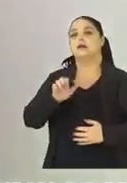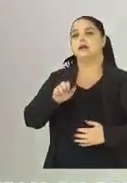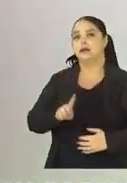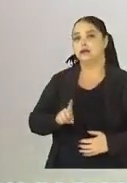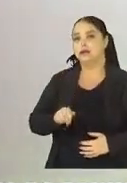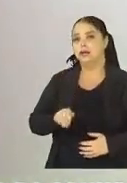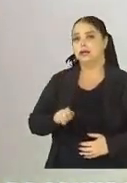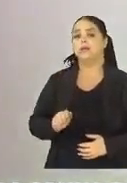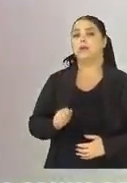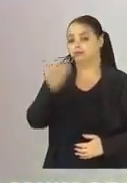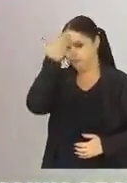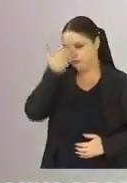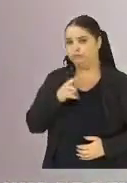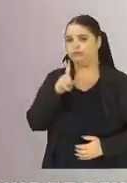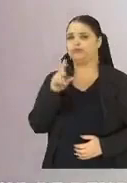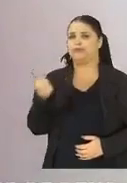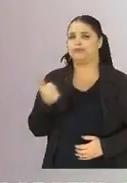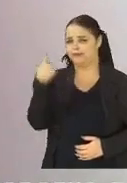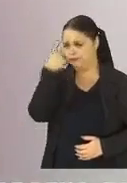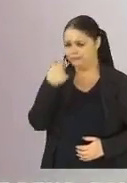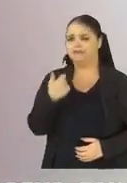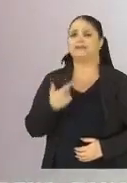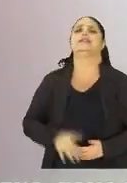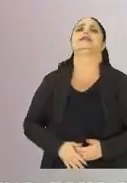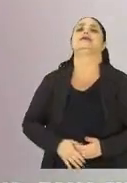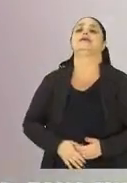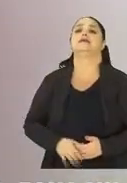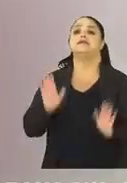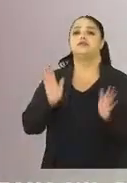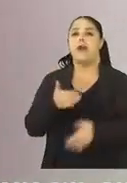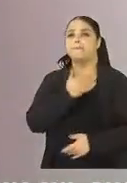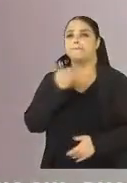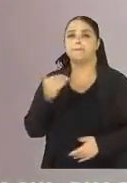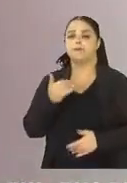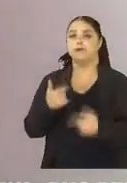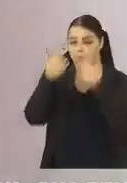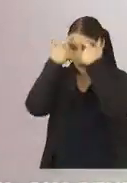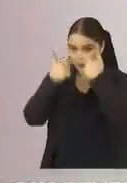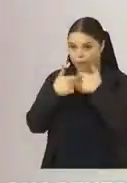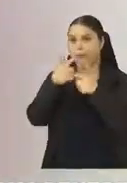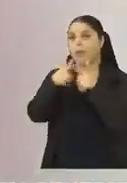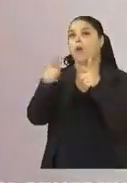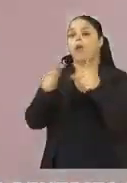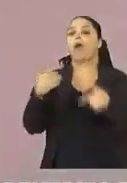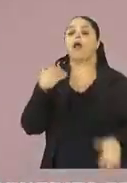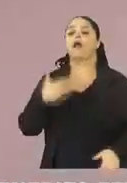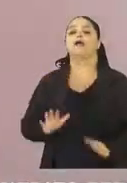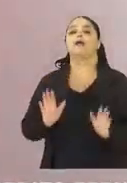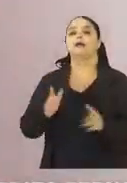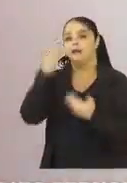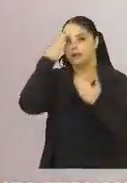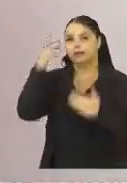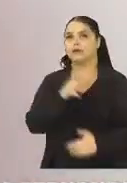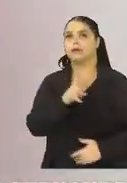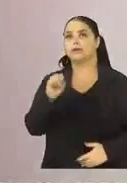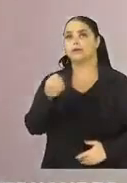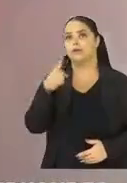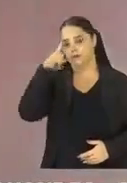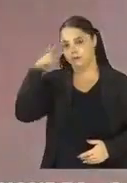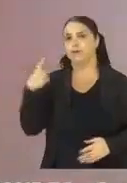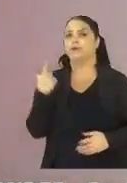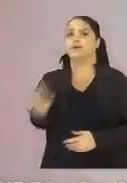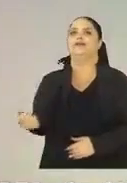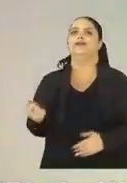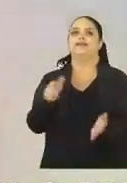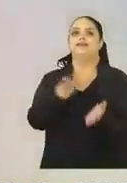16 horas para os medicina e o Faria estaria com sequela né mas graças a Deus com oito dias eu já saí do